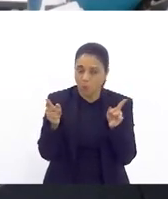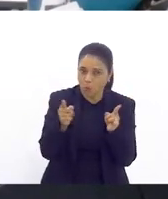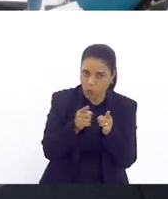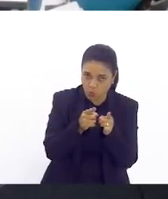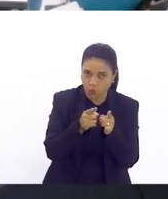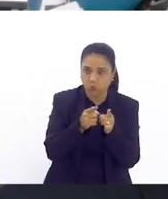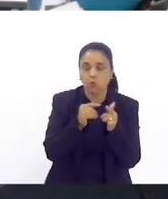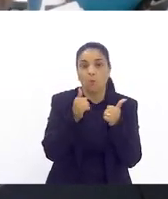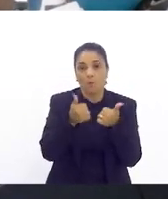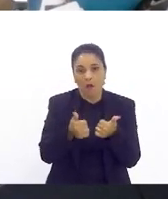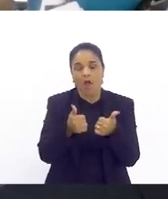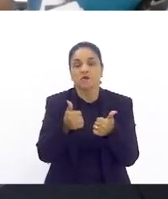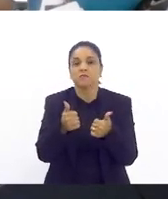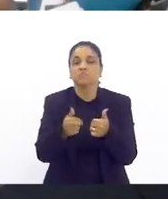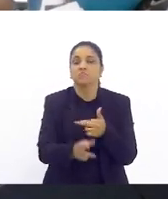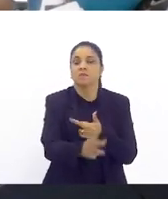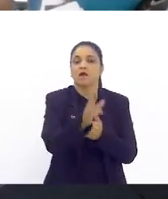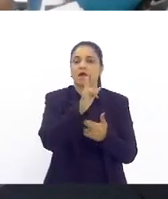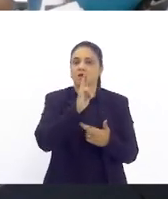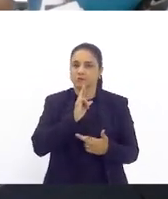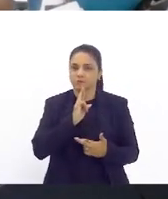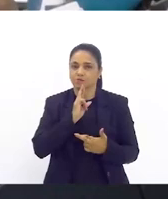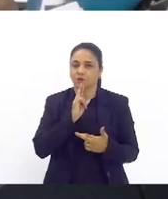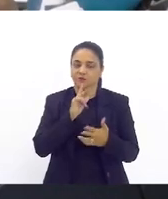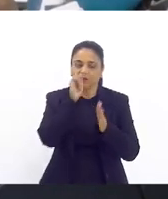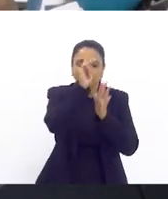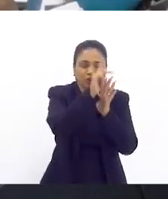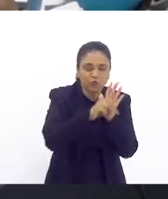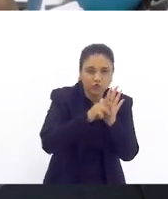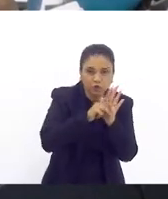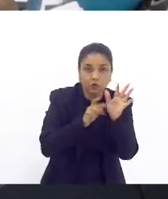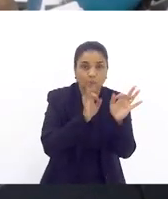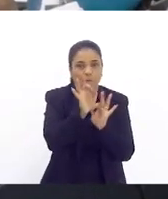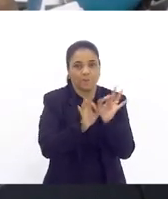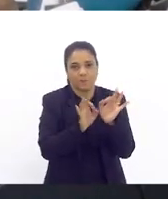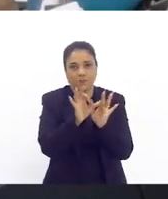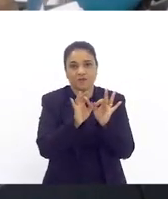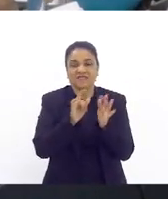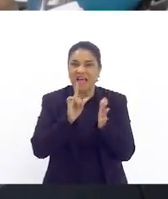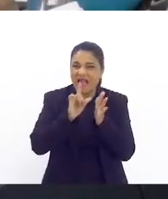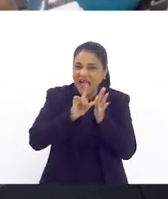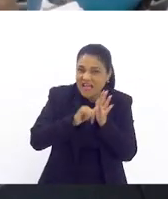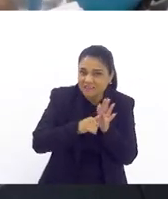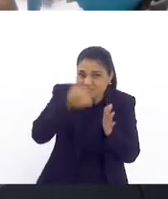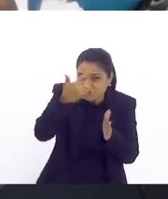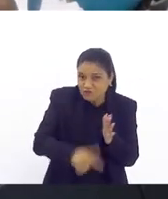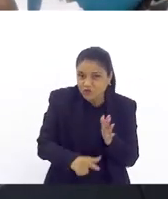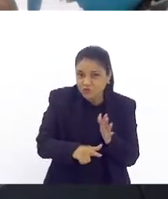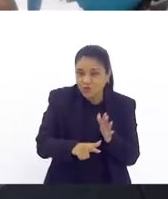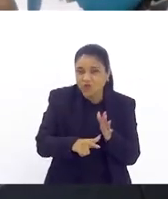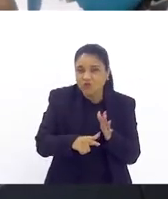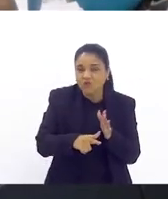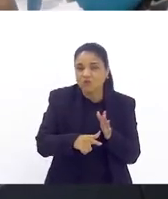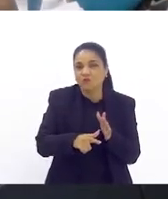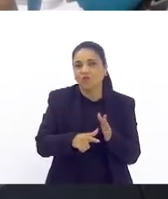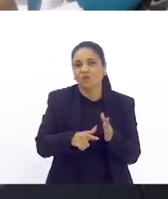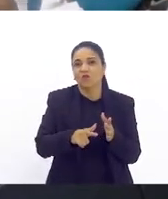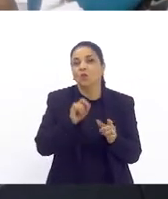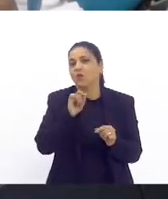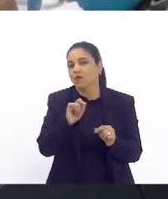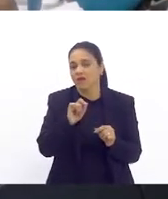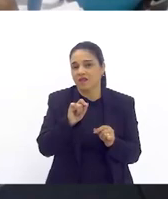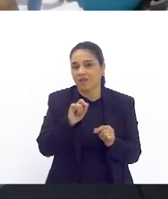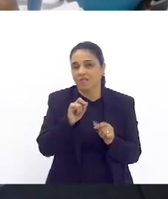deveria mas que vai nos dar um instrumento de planejamento por quê porque se a gente atrasa novamente a gente pode ficar com